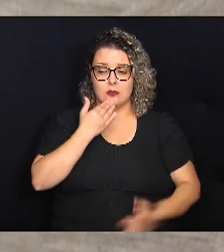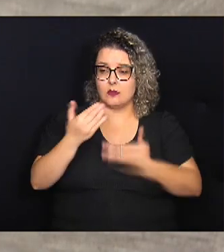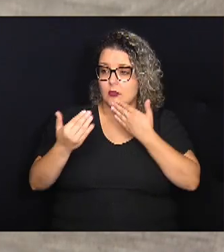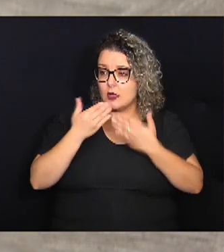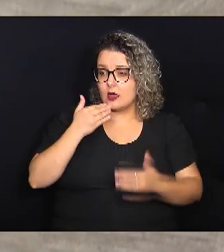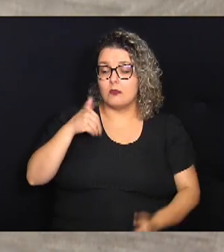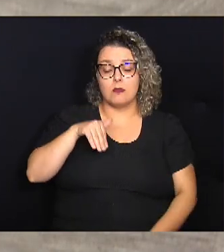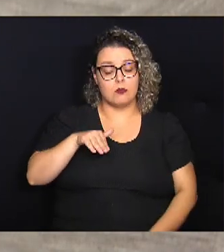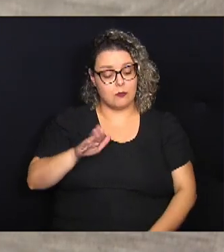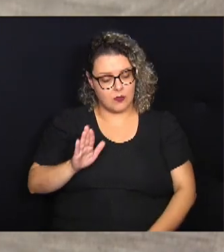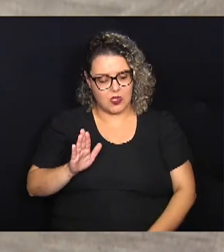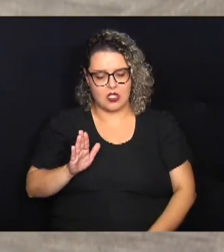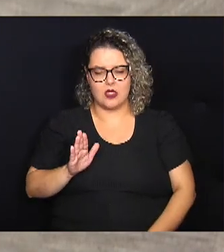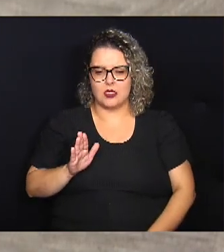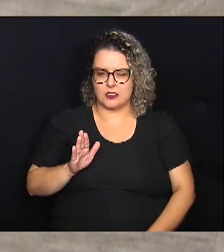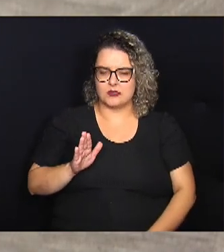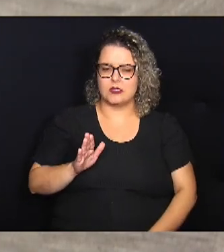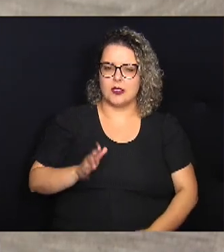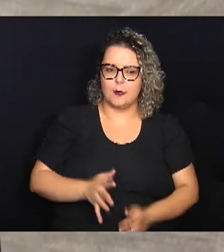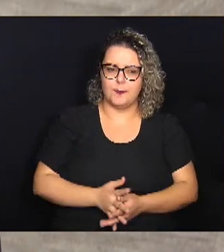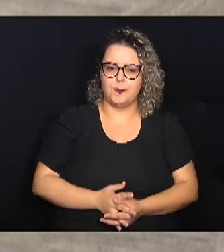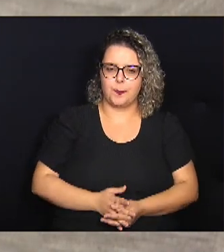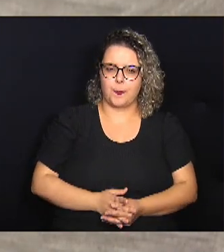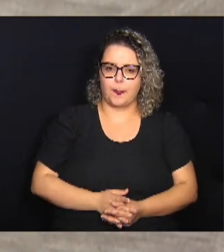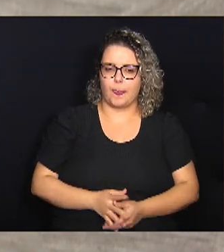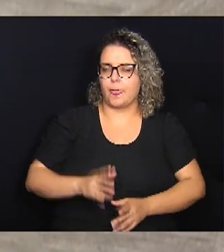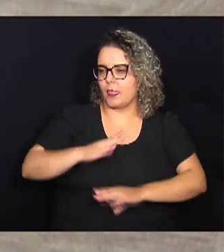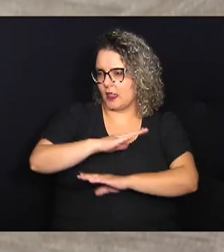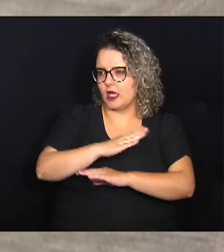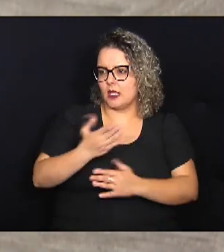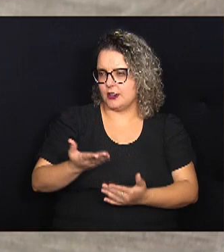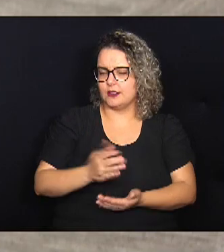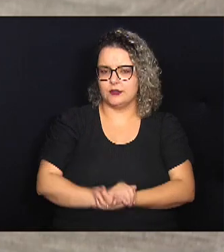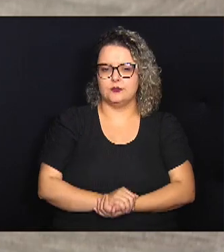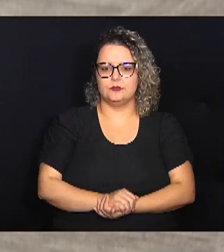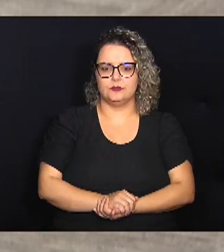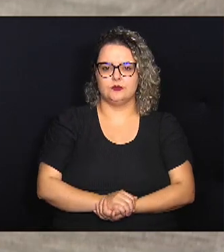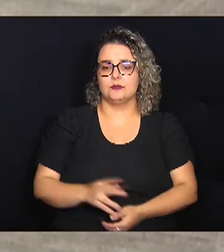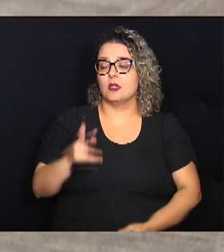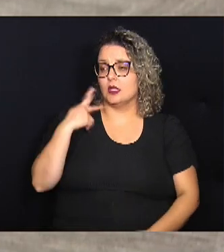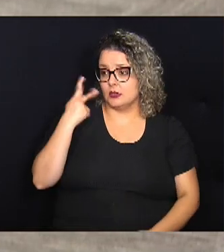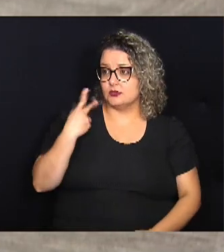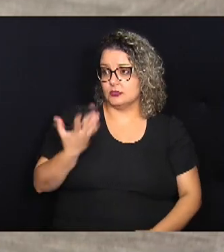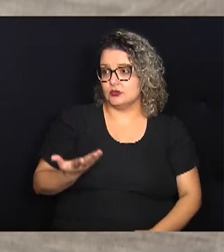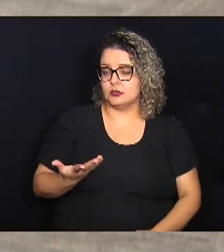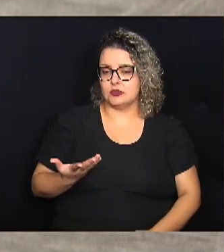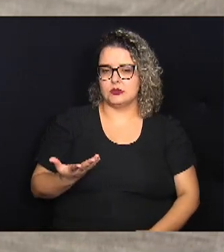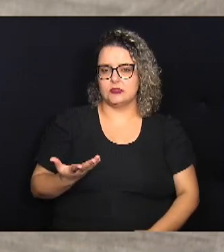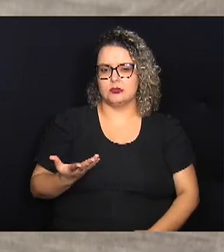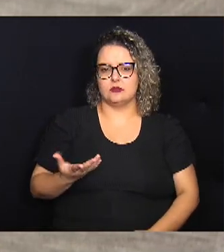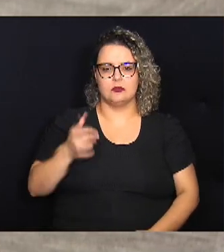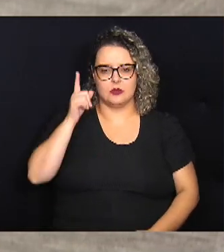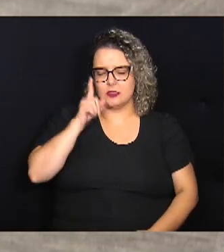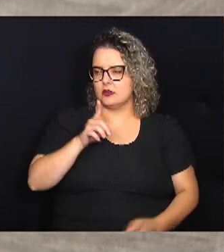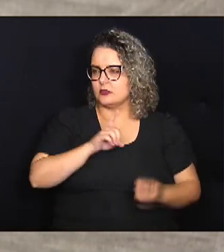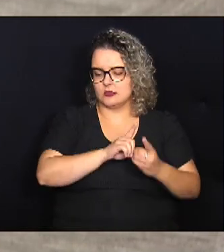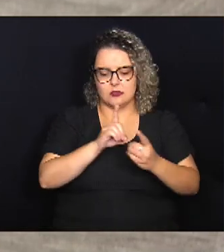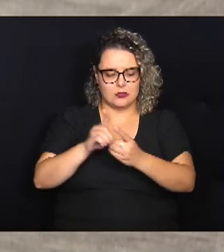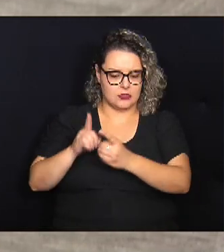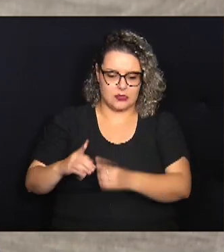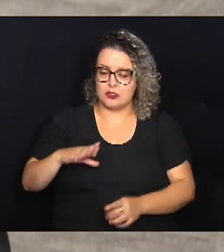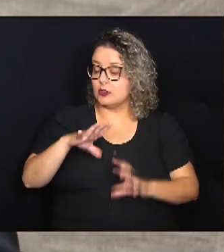vez mais a Câmara, né, através dos vereadores, né, para dar conta das demandas da